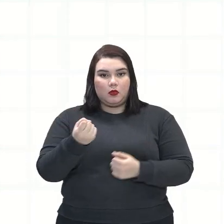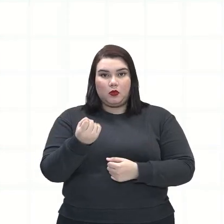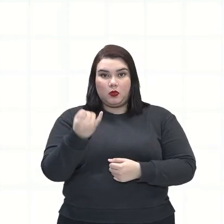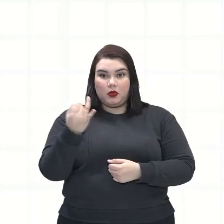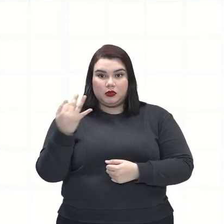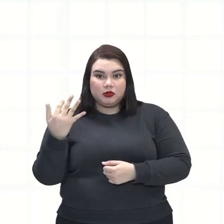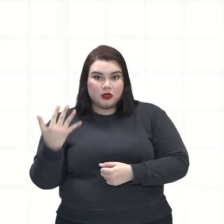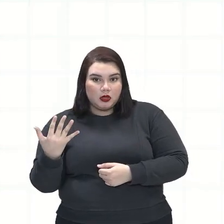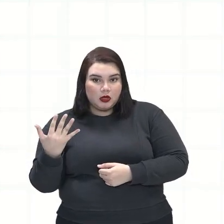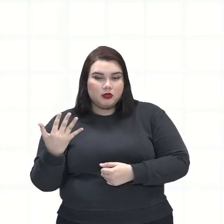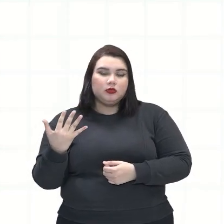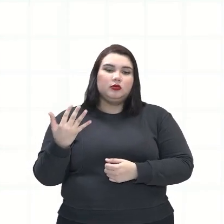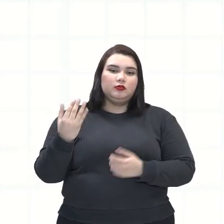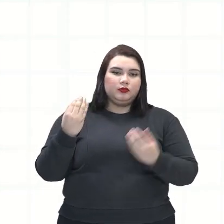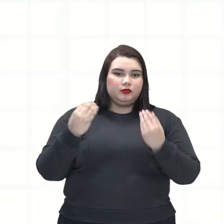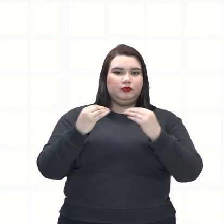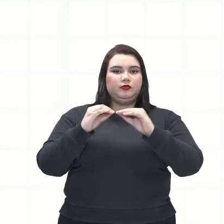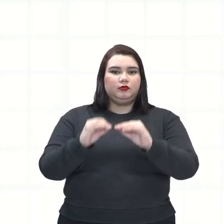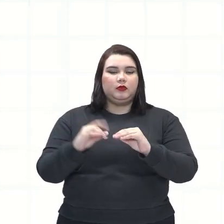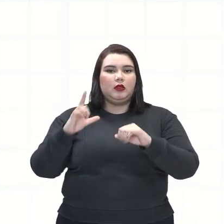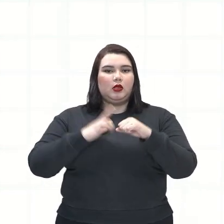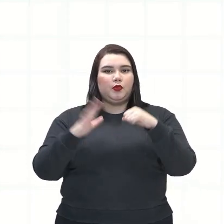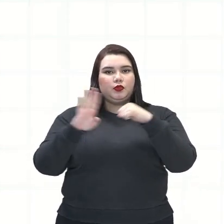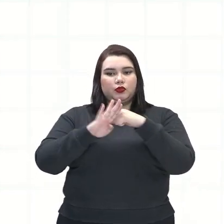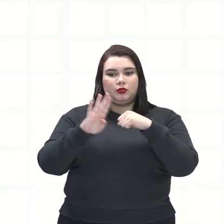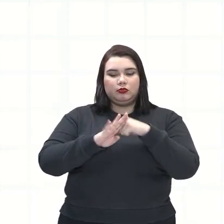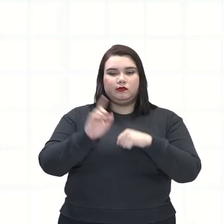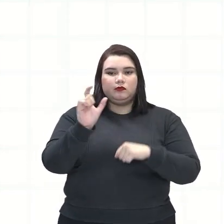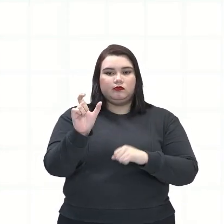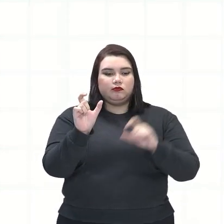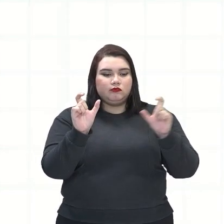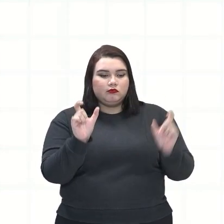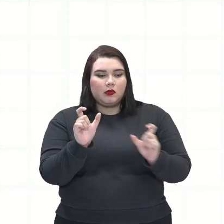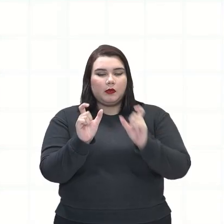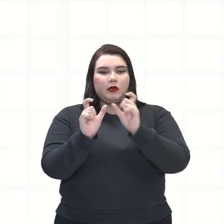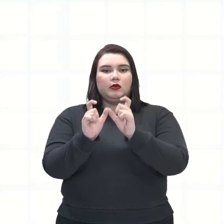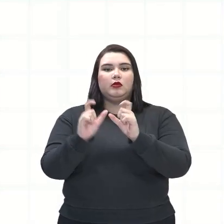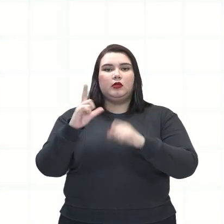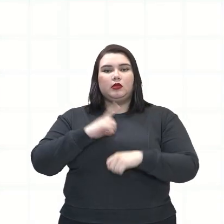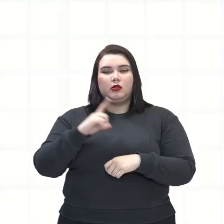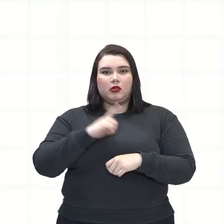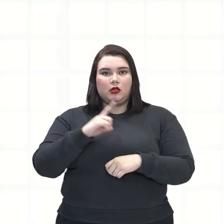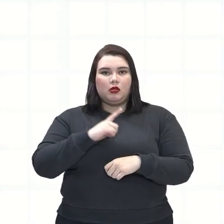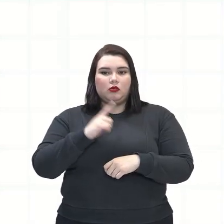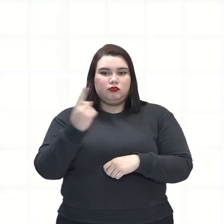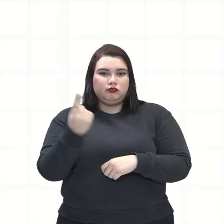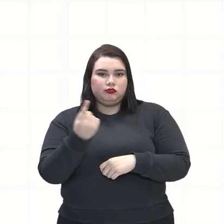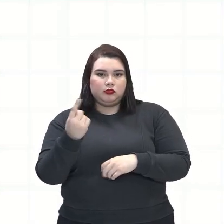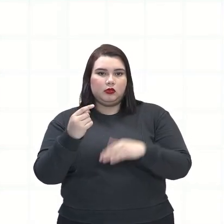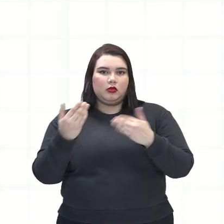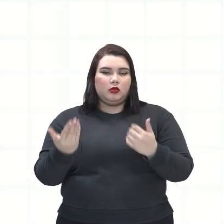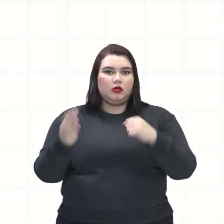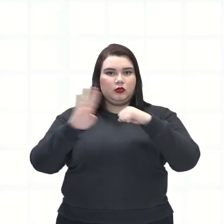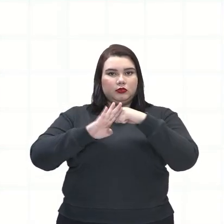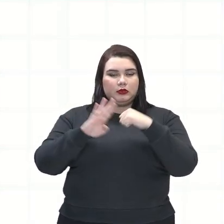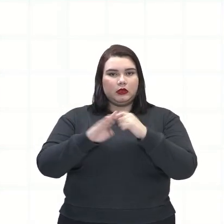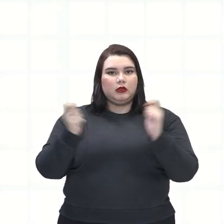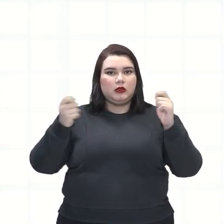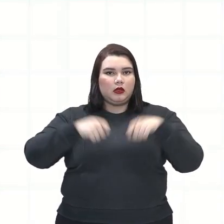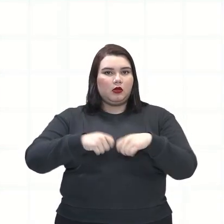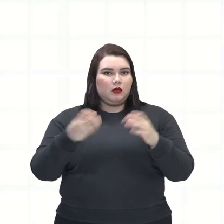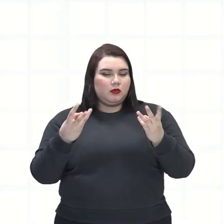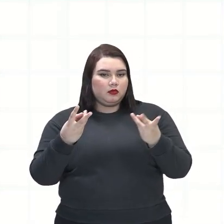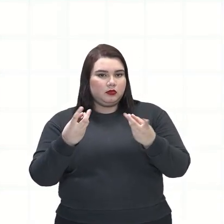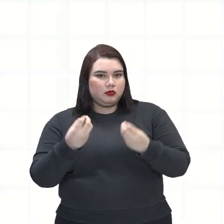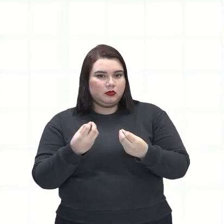aí, eu vou encontrar muitos substantivos que eu posso quantificar individualmente. Então, são substantivos contáveis, tá?